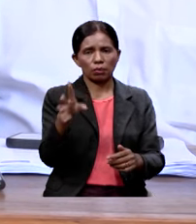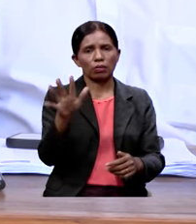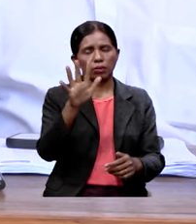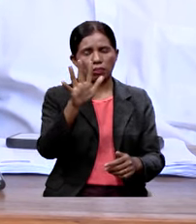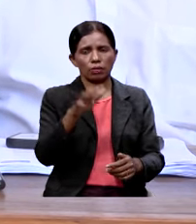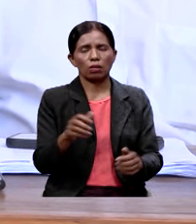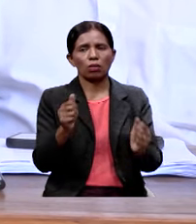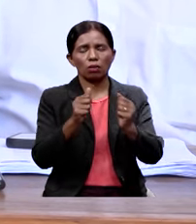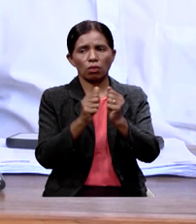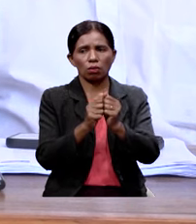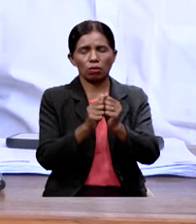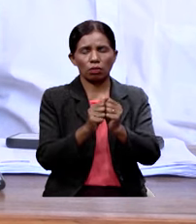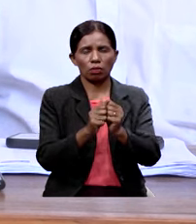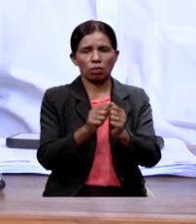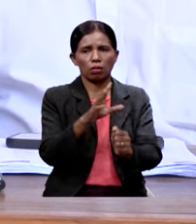25,75%. O equivalente de